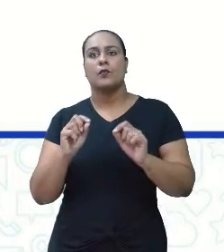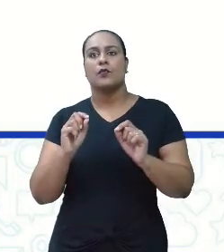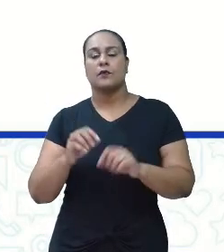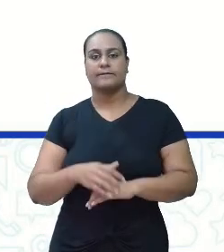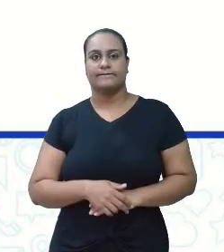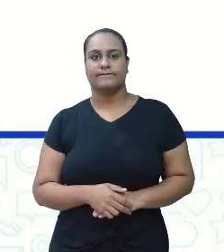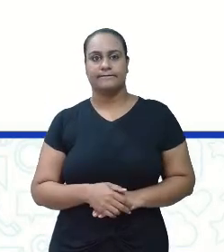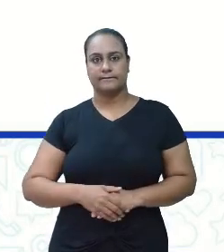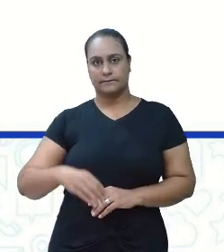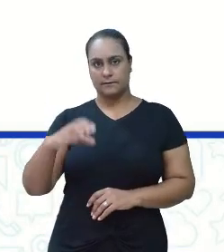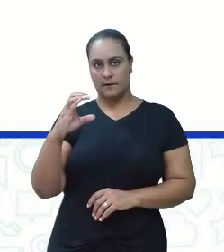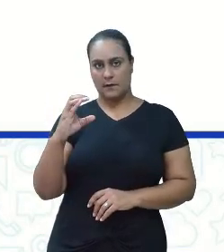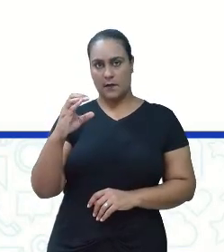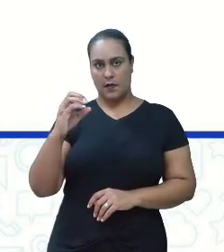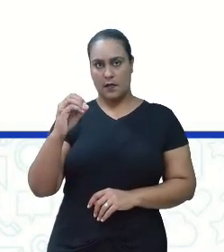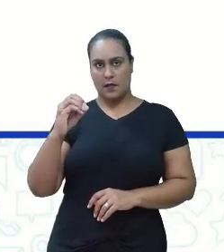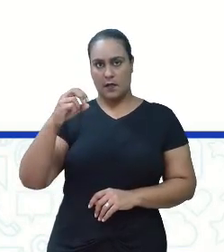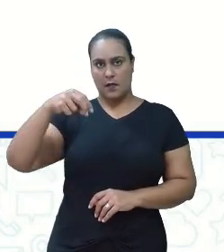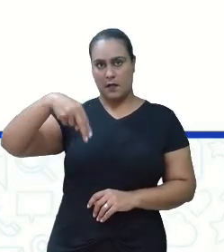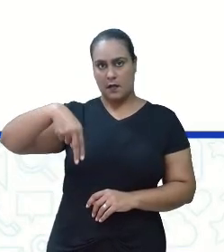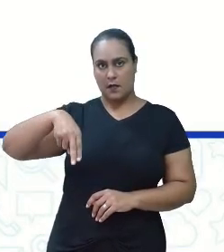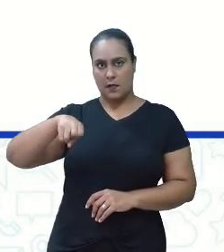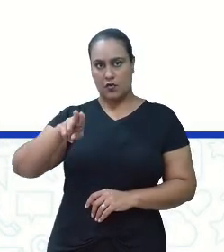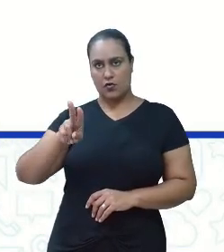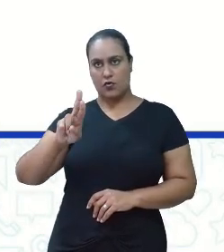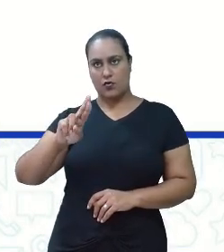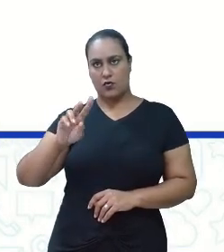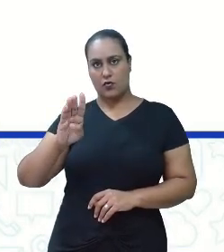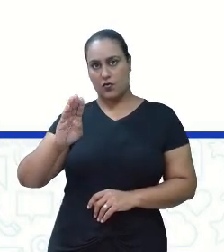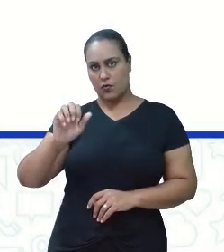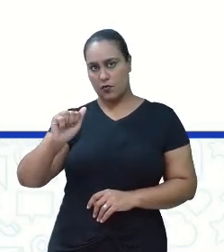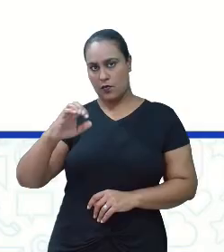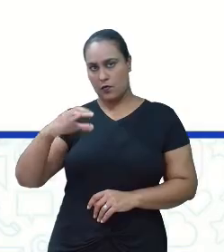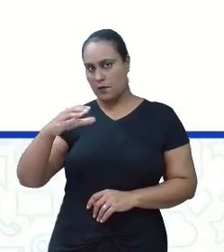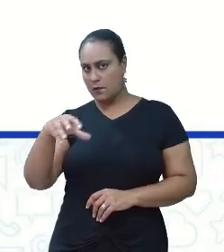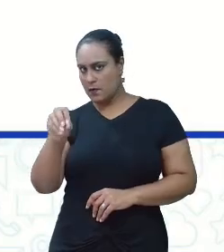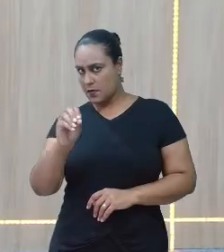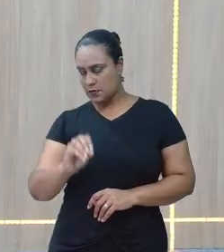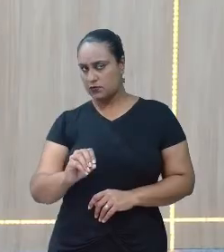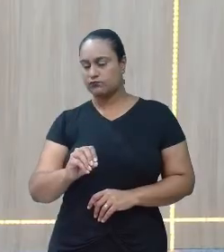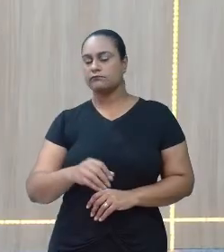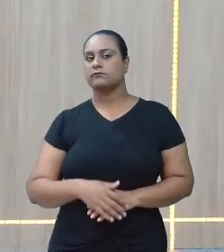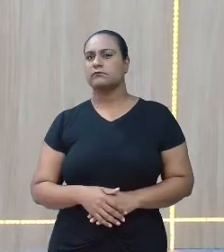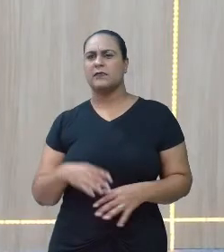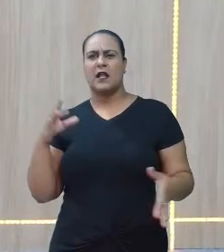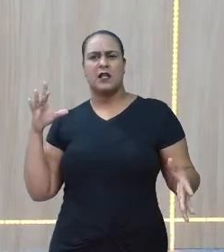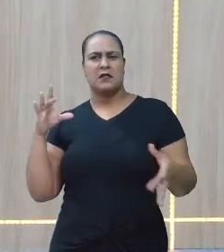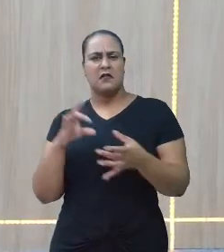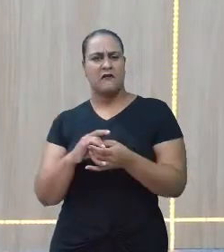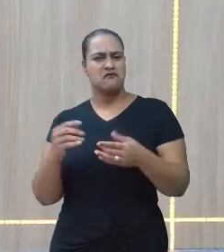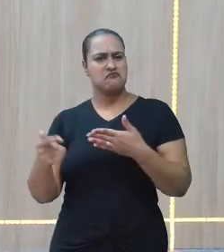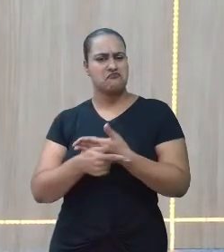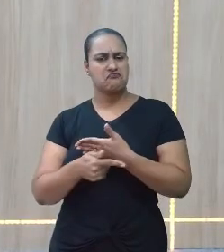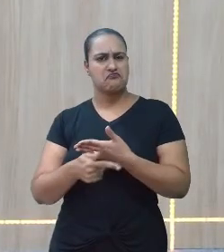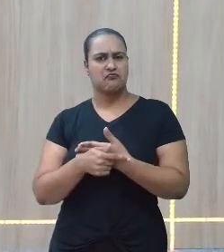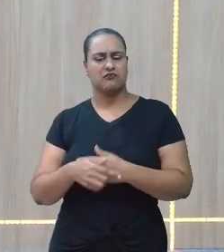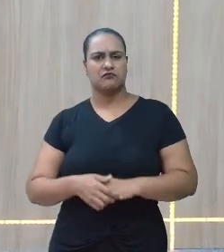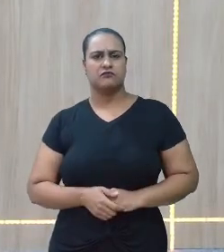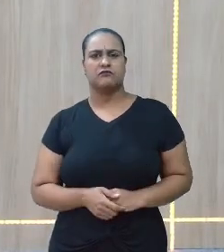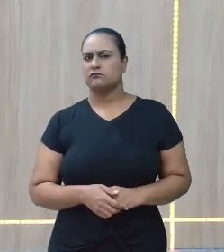um efeito, né, a um processo chamado de conurbação. Eita, professor! Integração funcional,